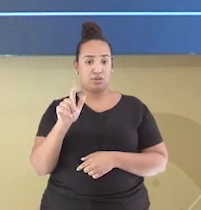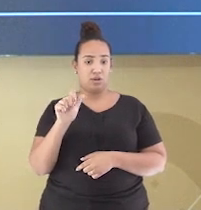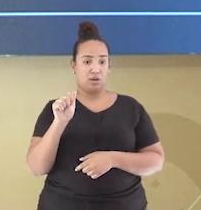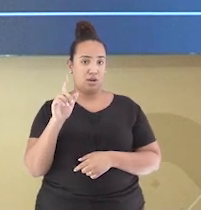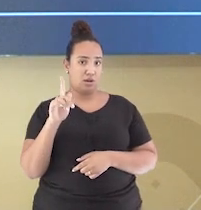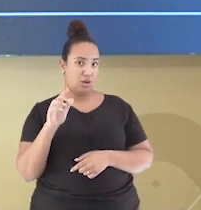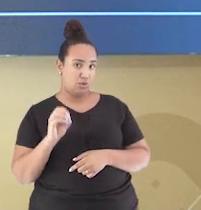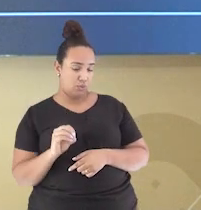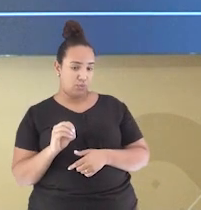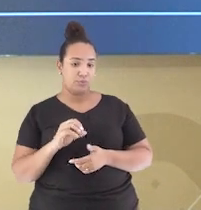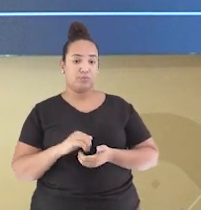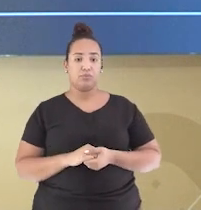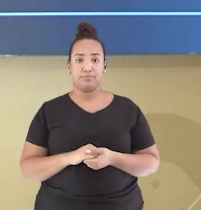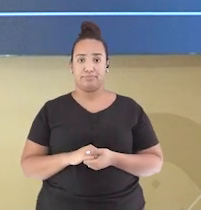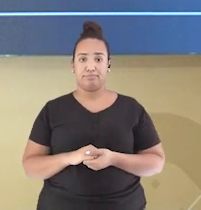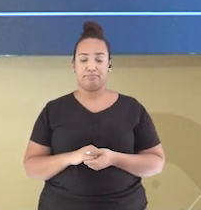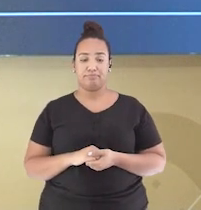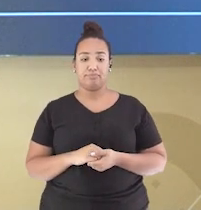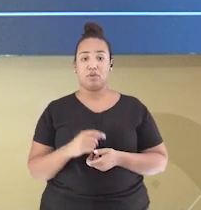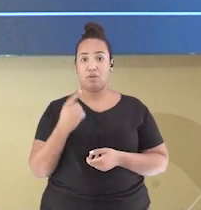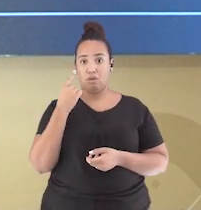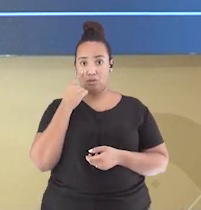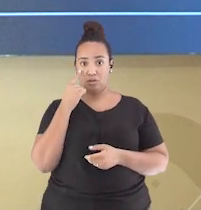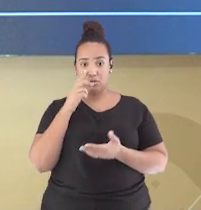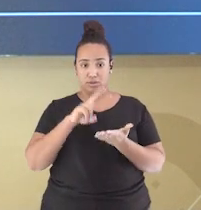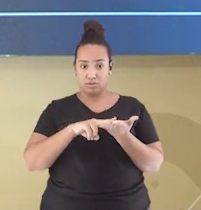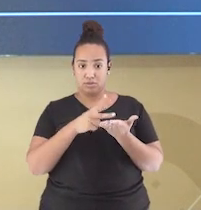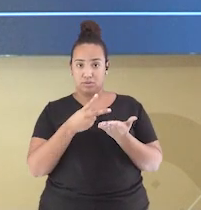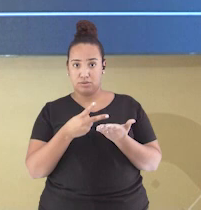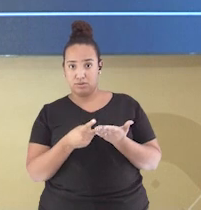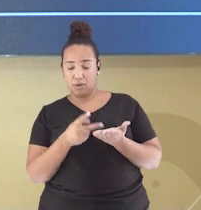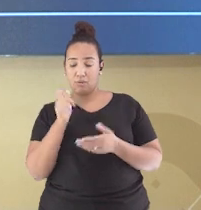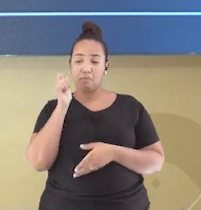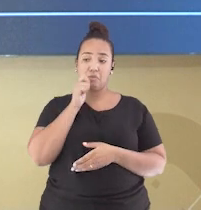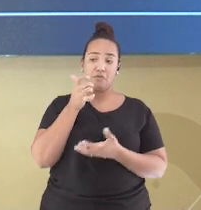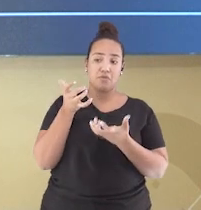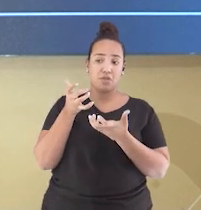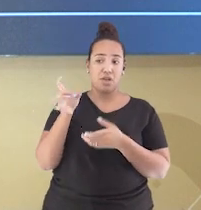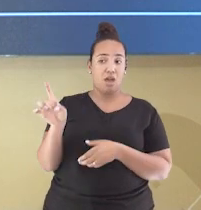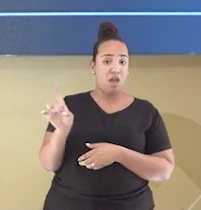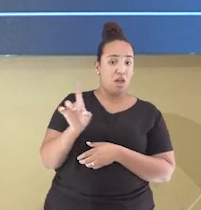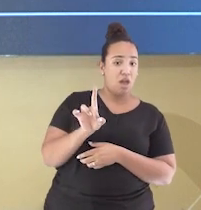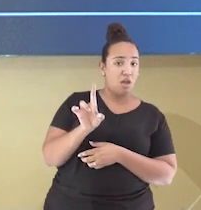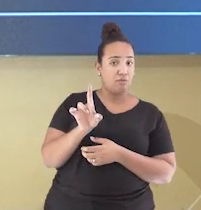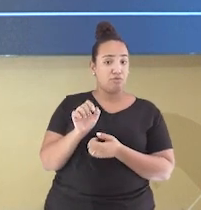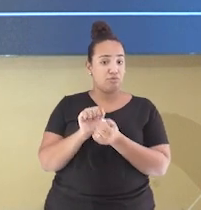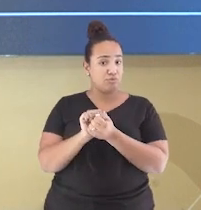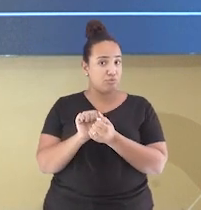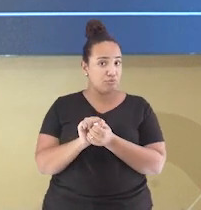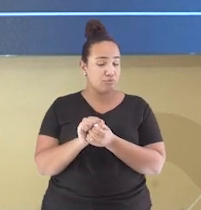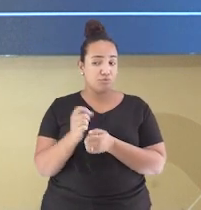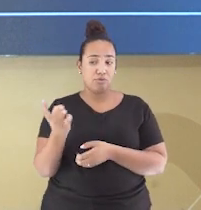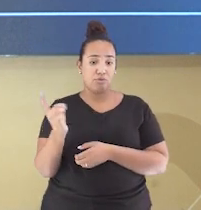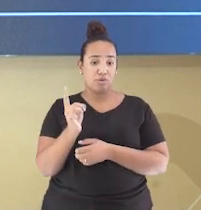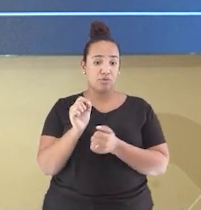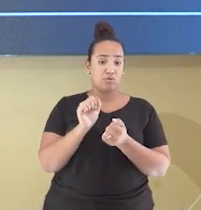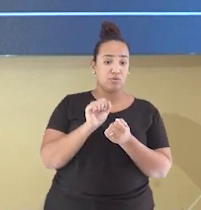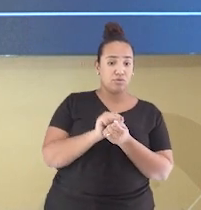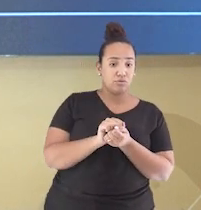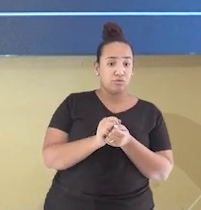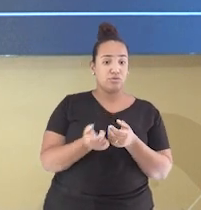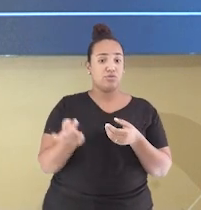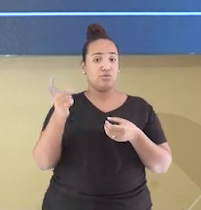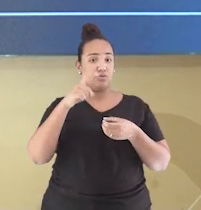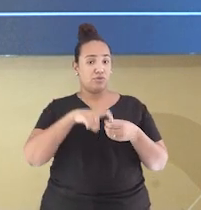como: ou garota, você não quer ir? Ou garota, você não quer ir? De volta da terra